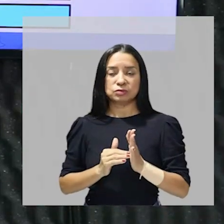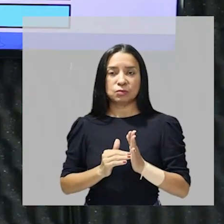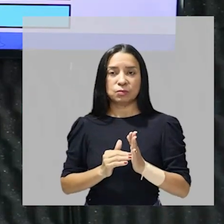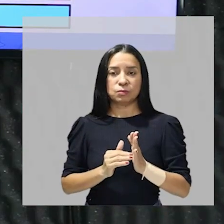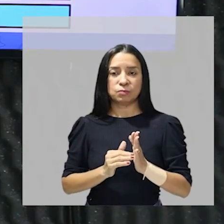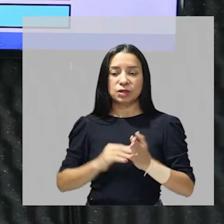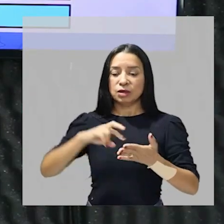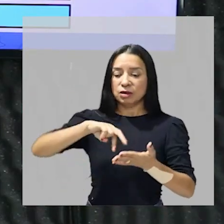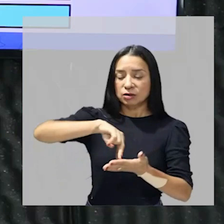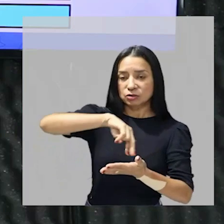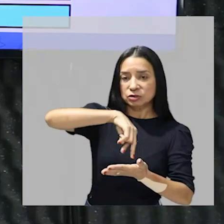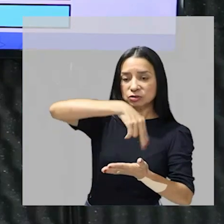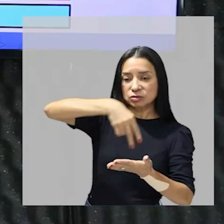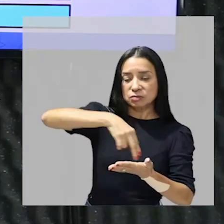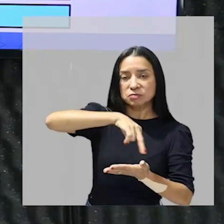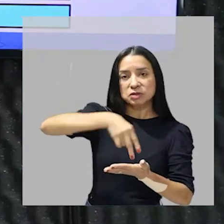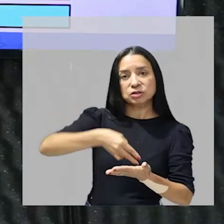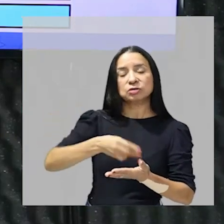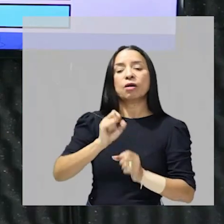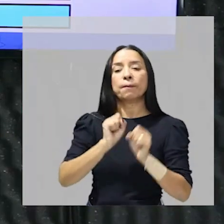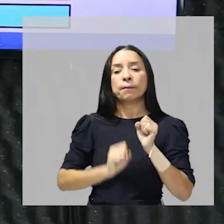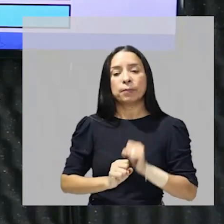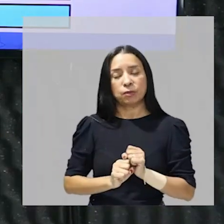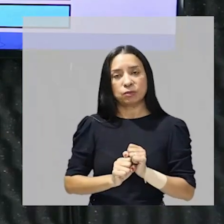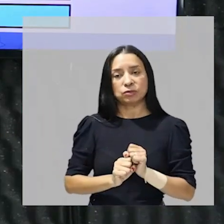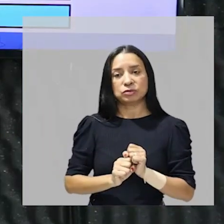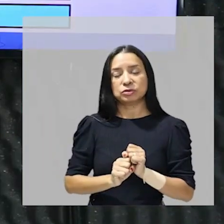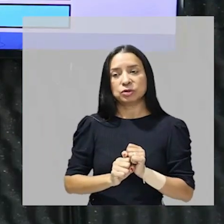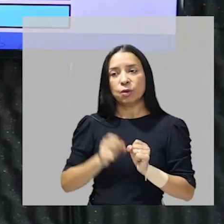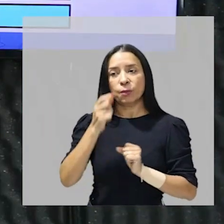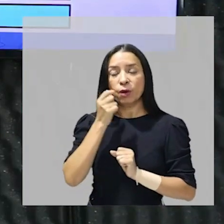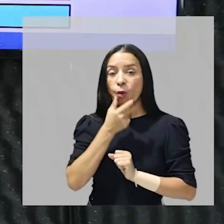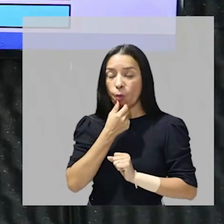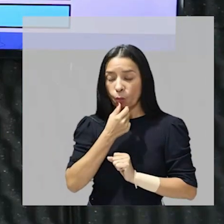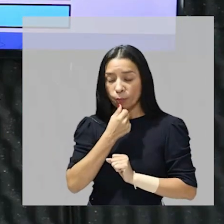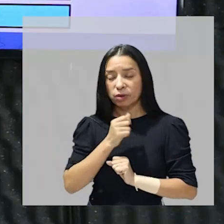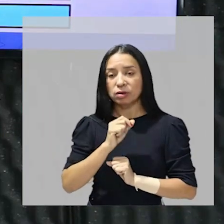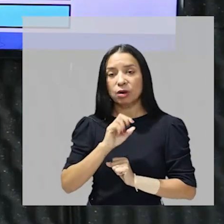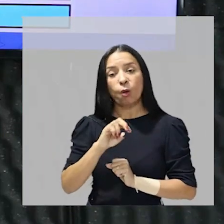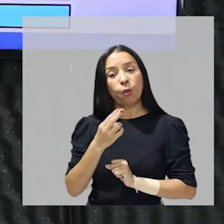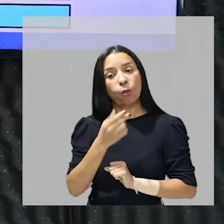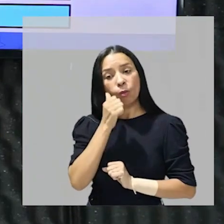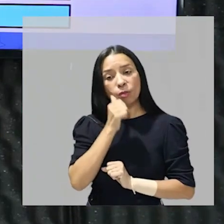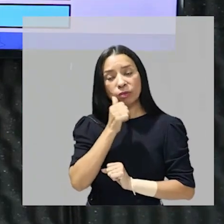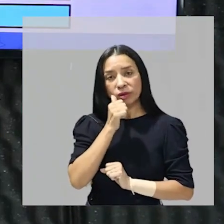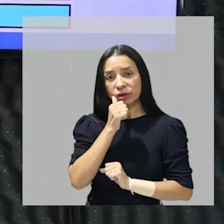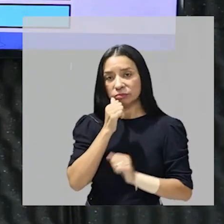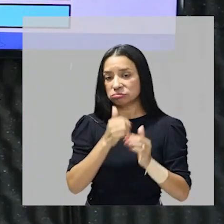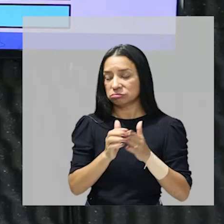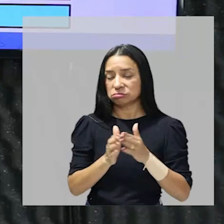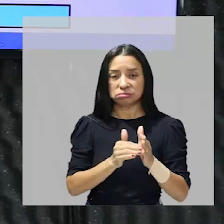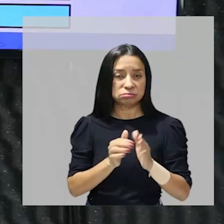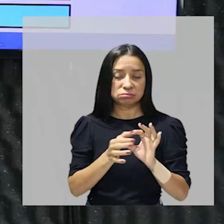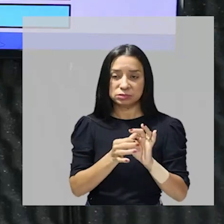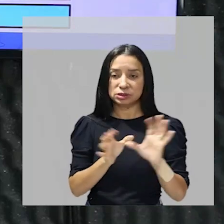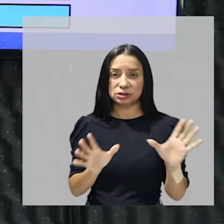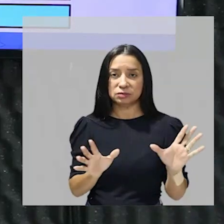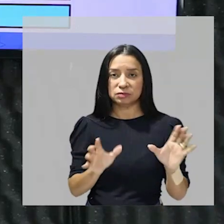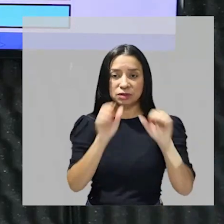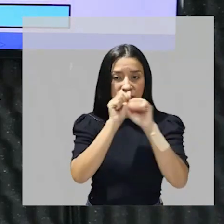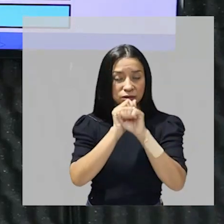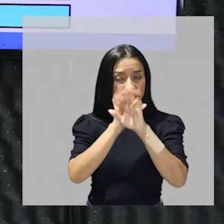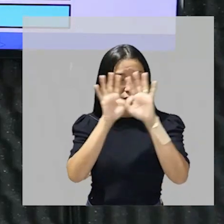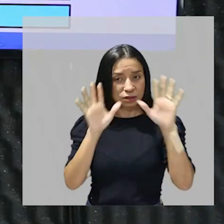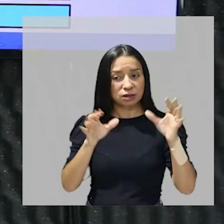ginástica rítmica, ela pode ser tanto para o homem quanto para a mulher. Isso eu já deixei muito claro